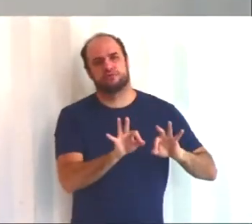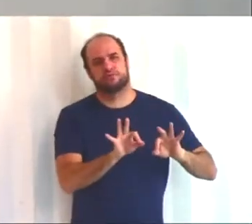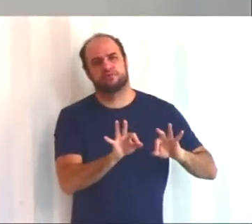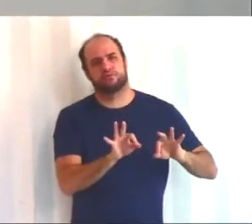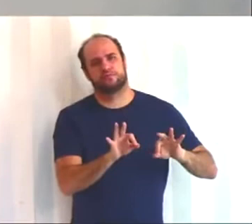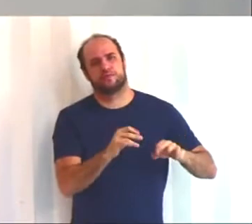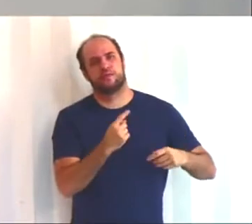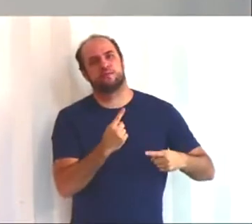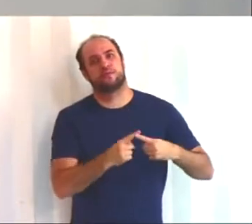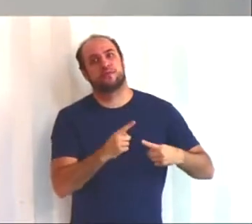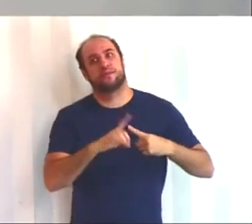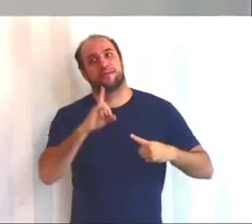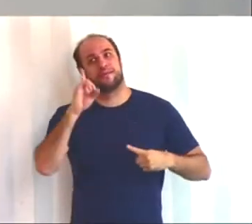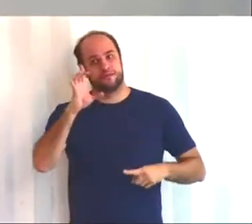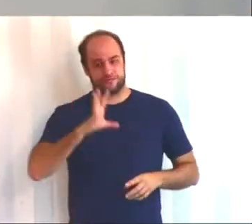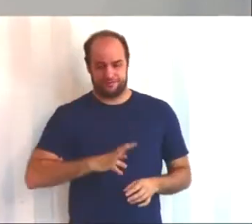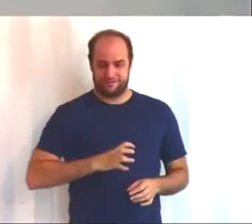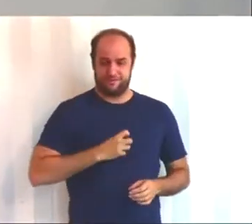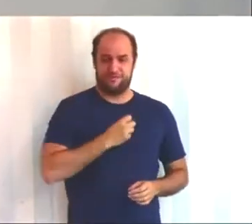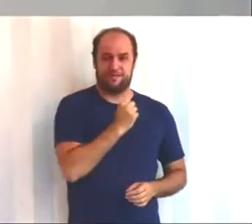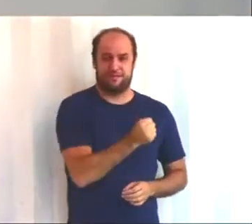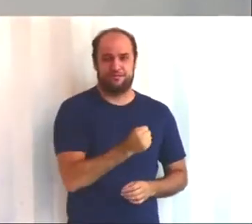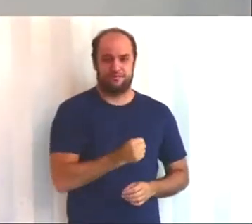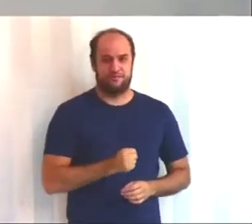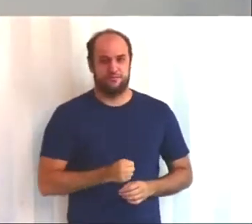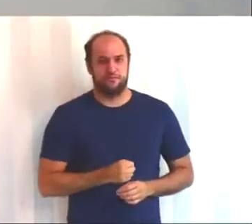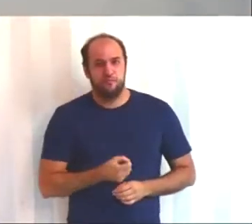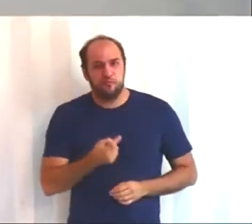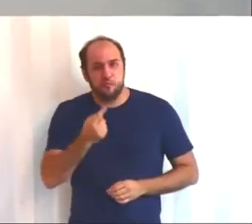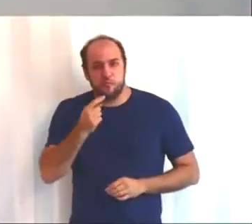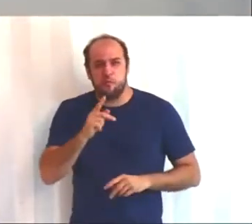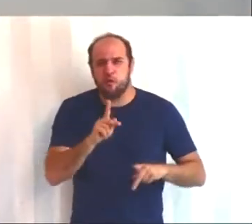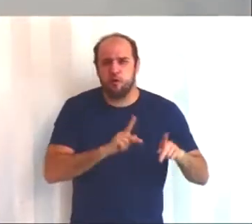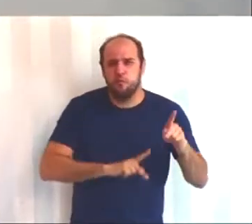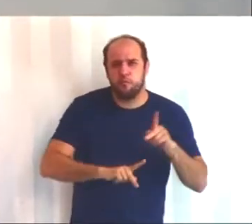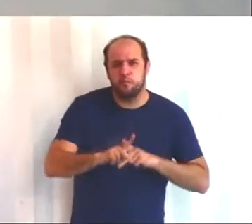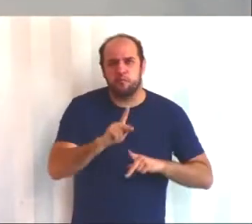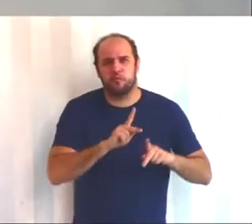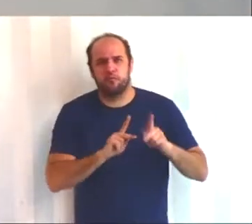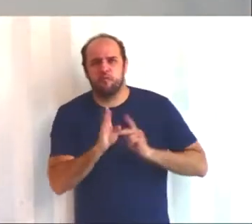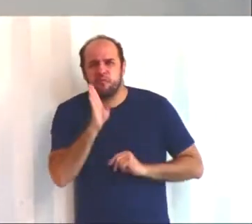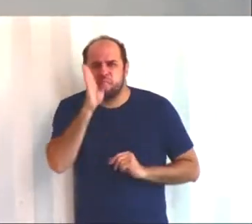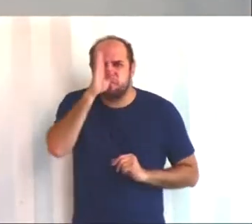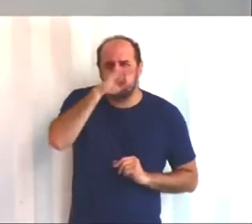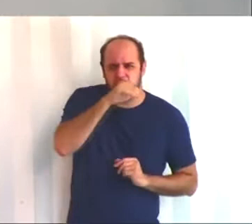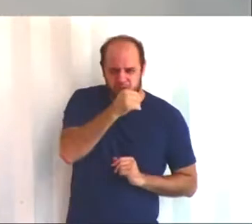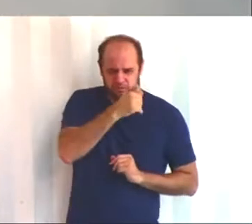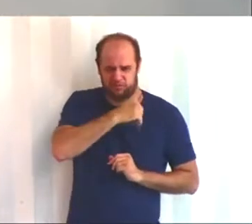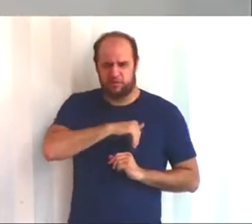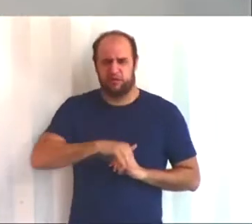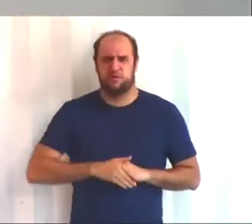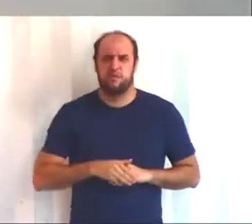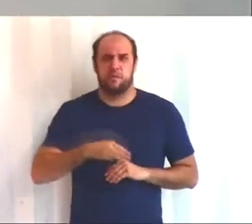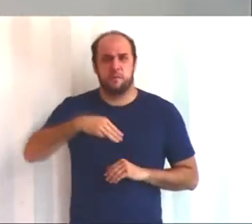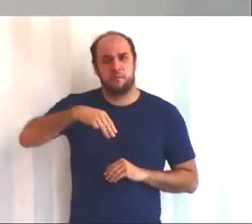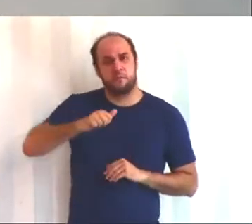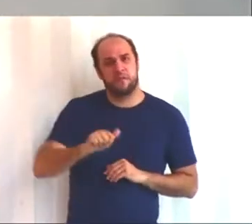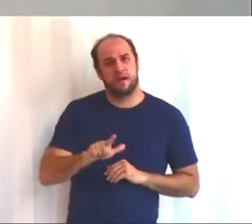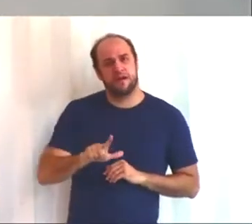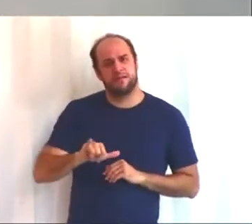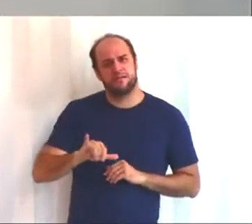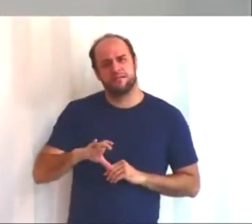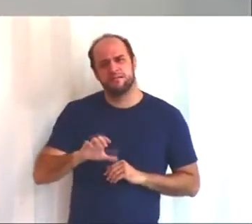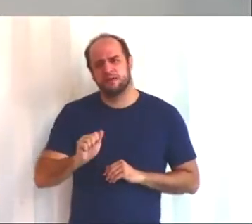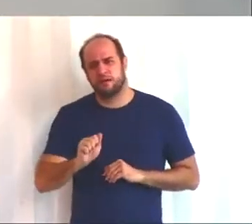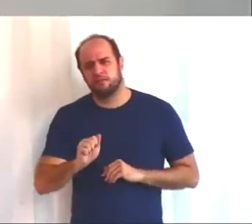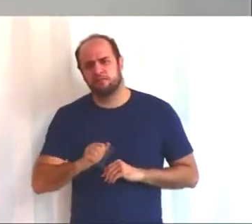em relação ao seu povo. A malícia. nós conhecemos um pouco do que é